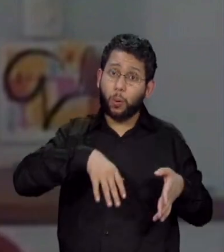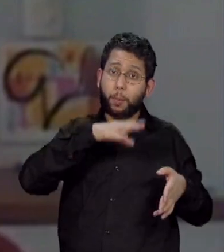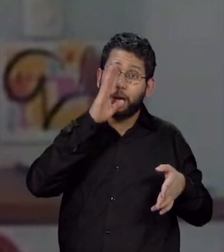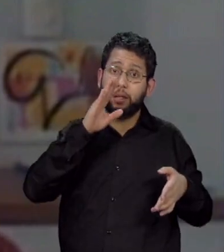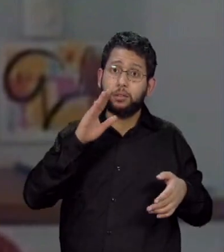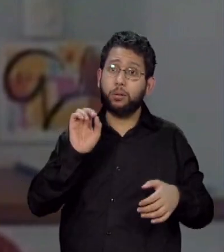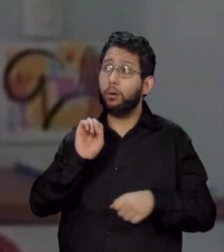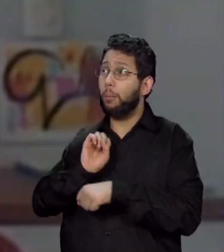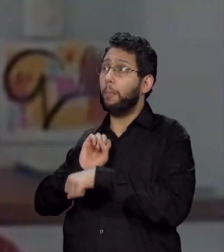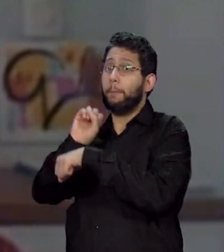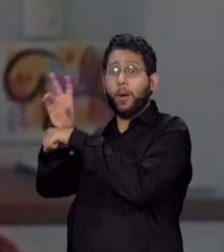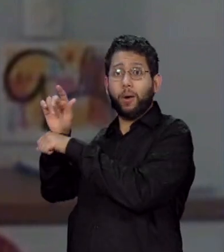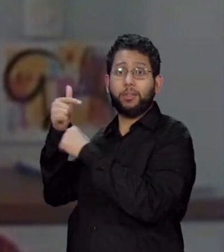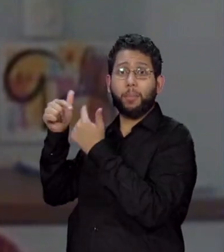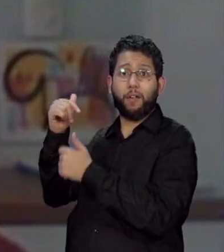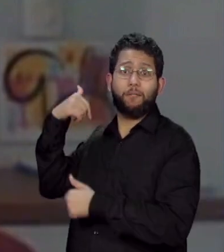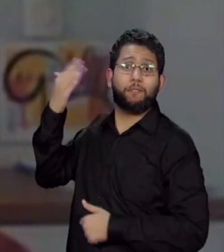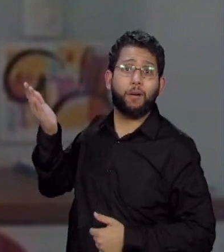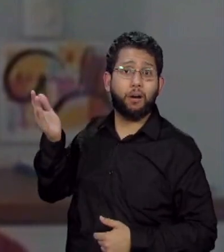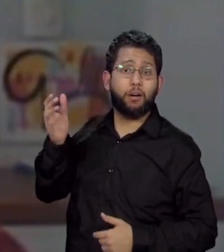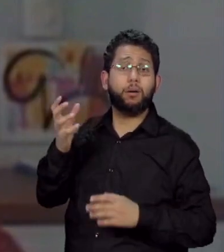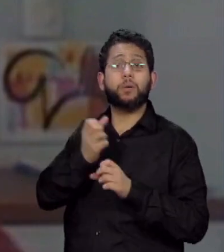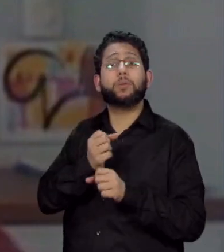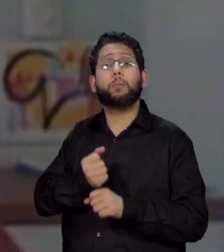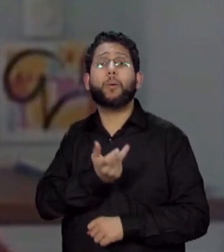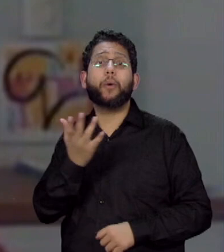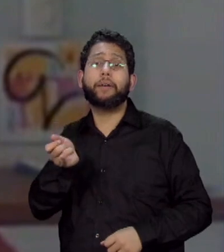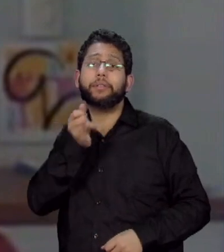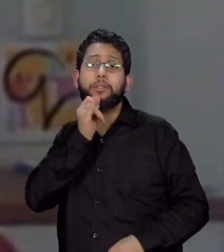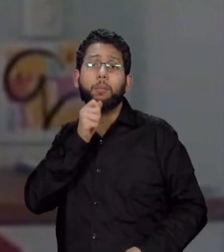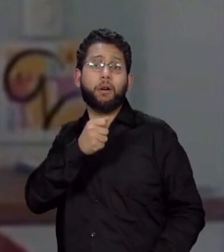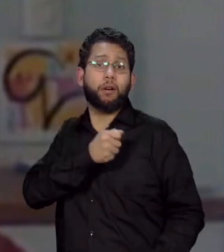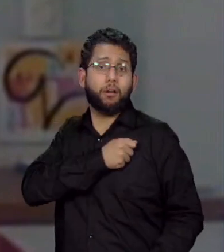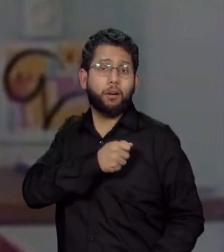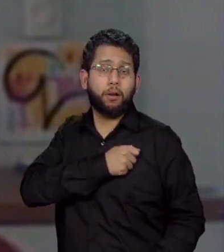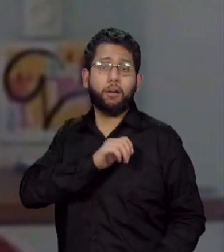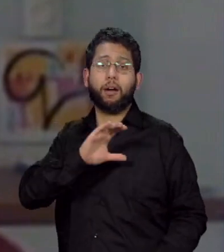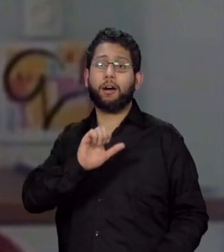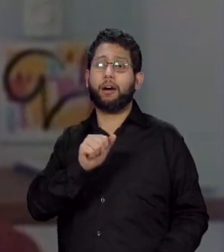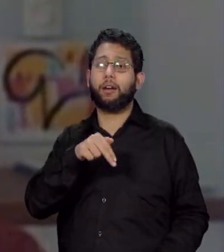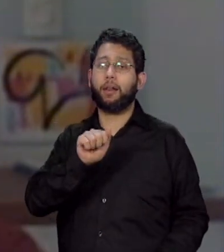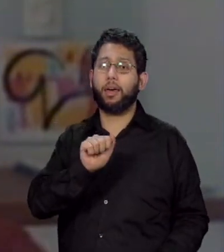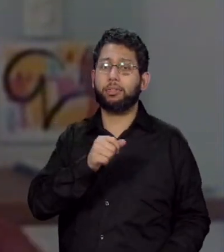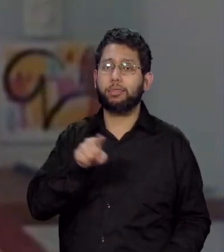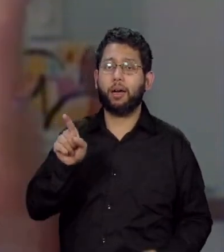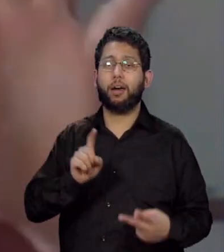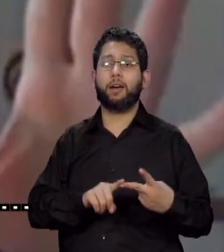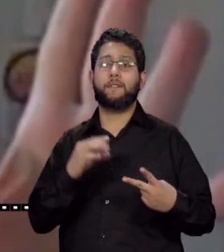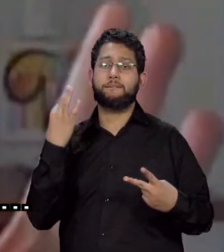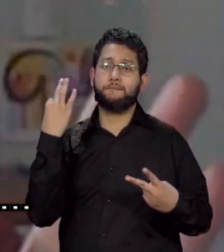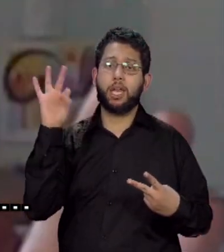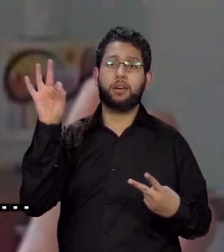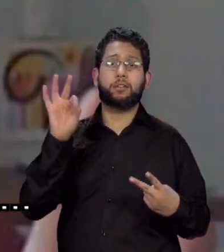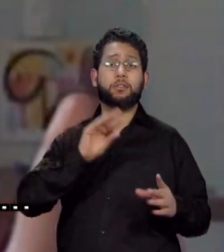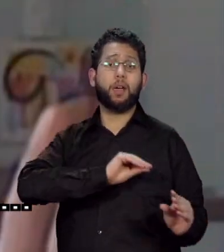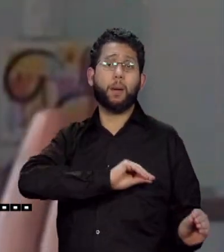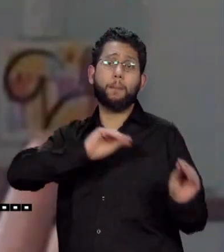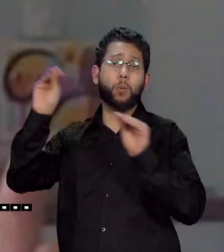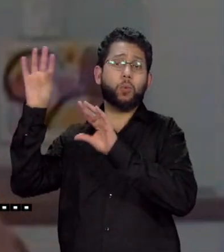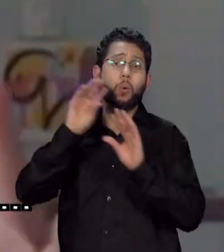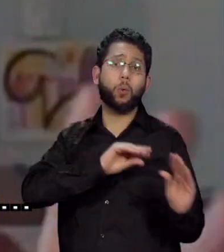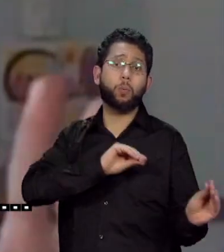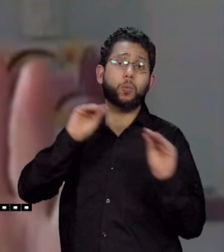para trabalhar em outros lugares? Né? A exemplo do Canadá, a exemplo da França. Então, dentro desse grande panorama,